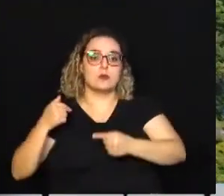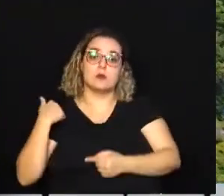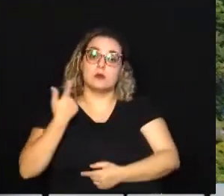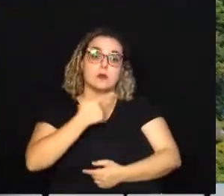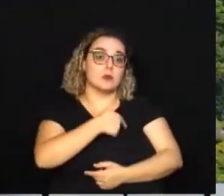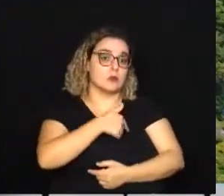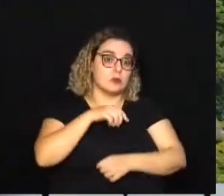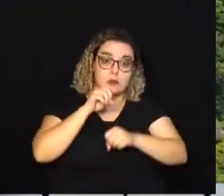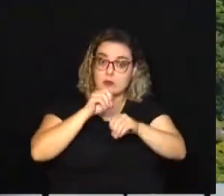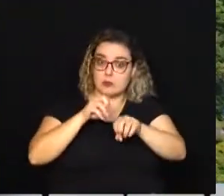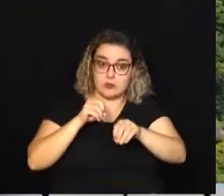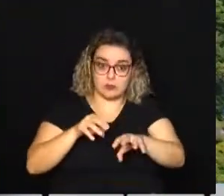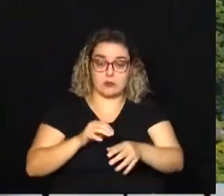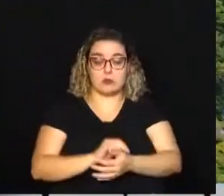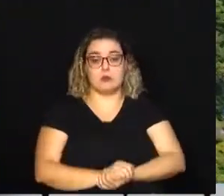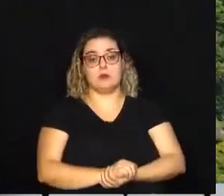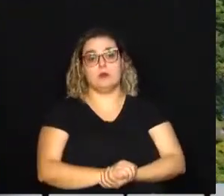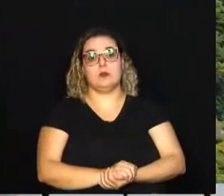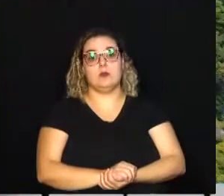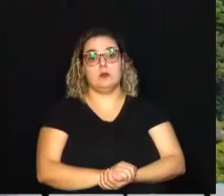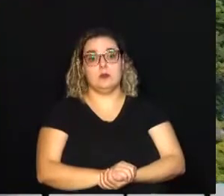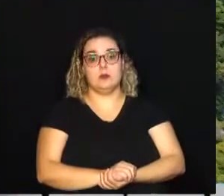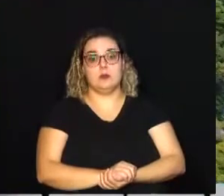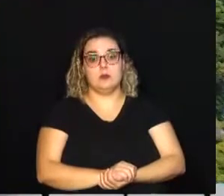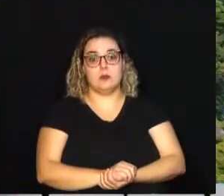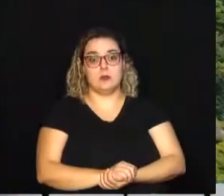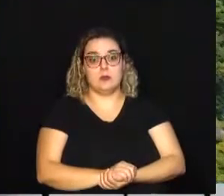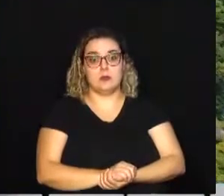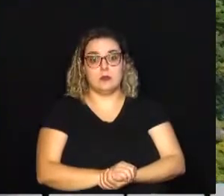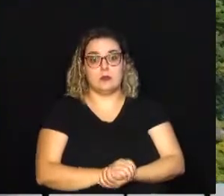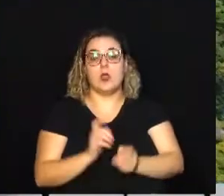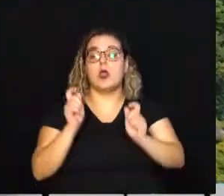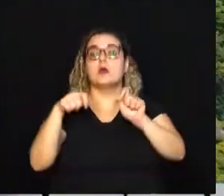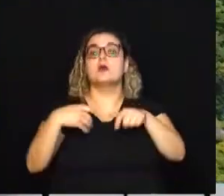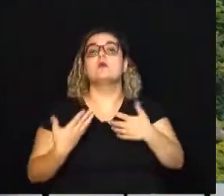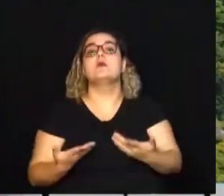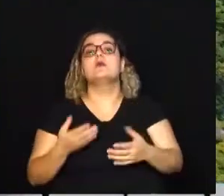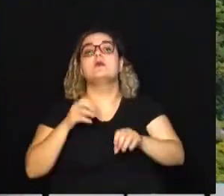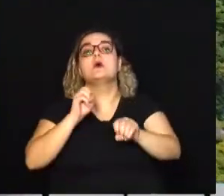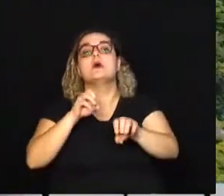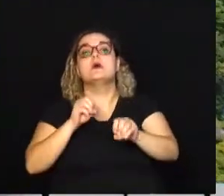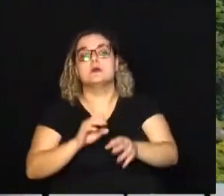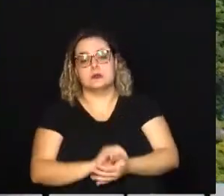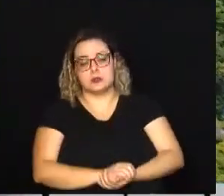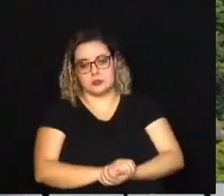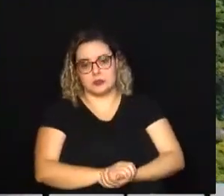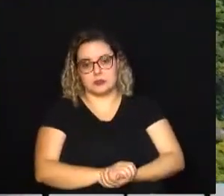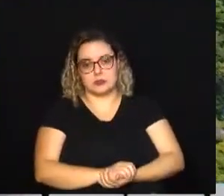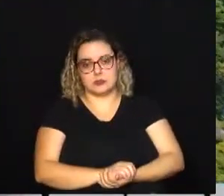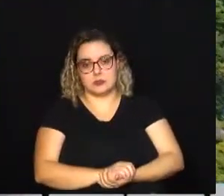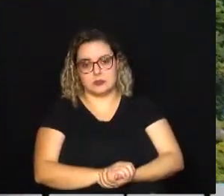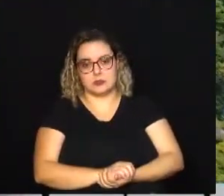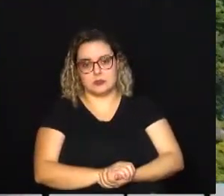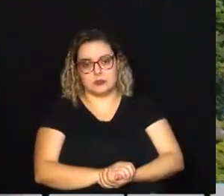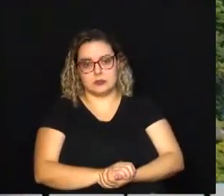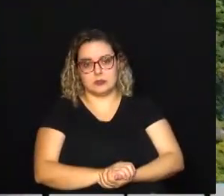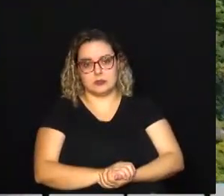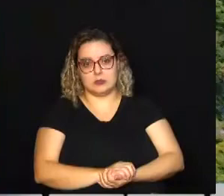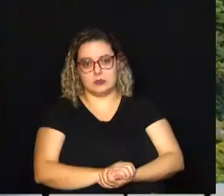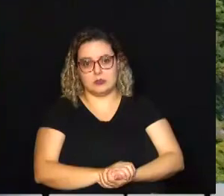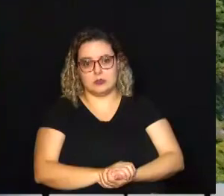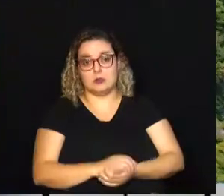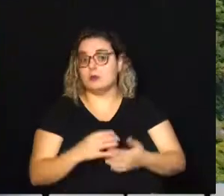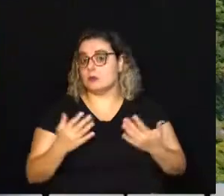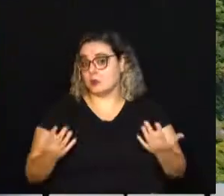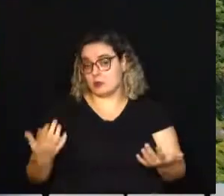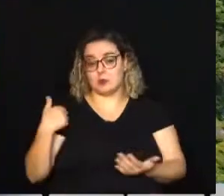educadores, para os educadores, essa possibilidade de ensino. A gente vai ter que de fato inserir. Agora,